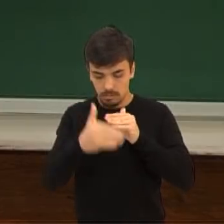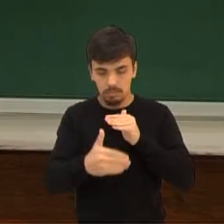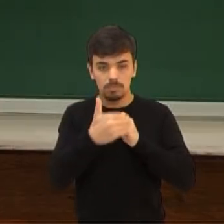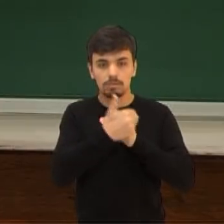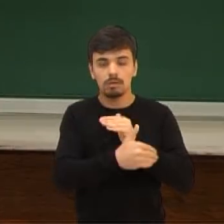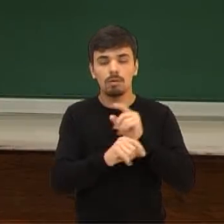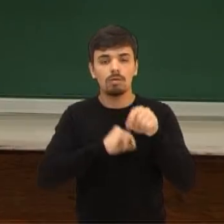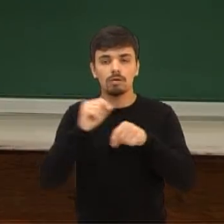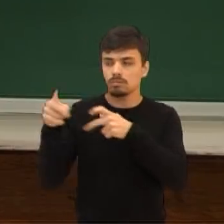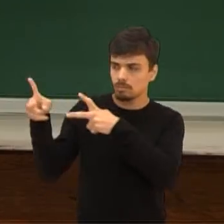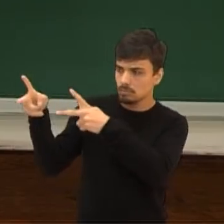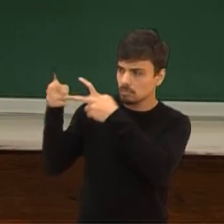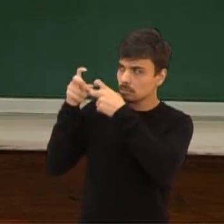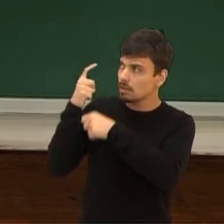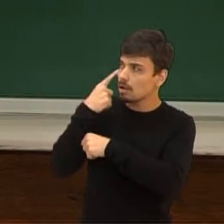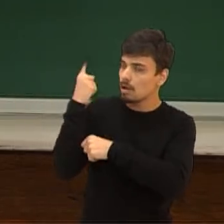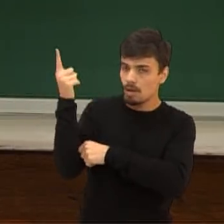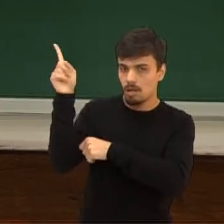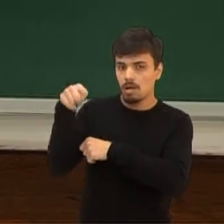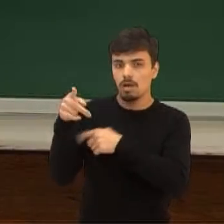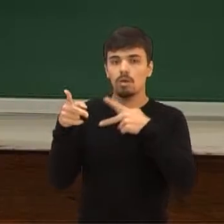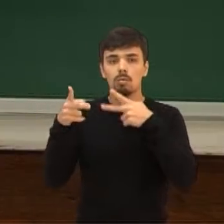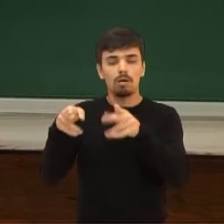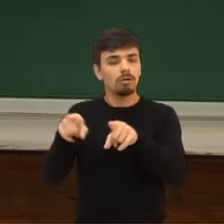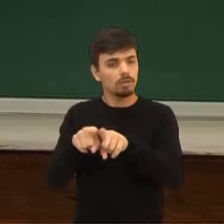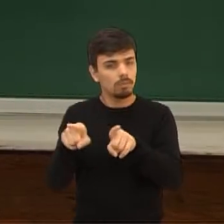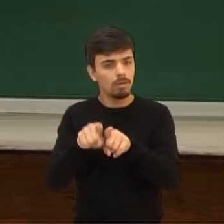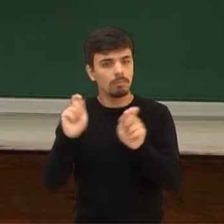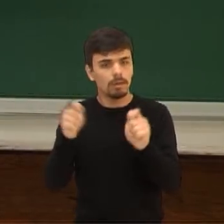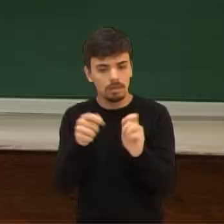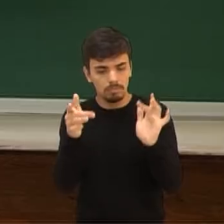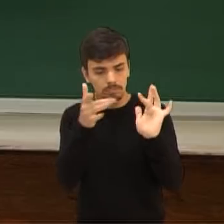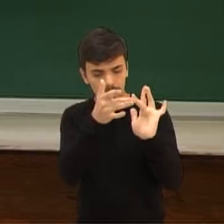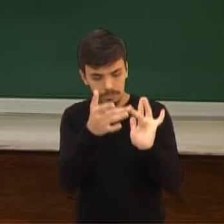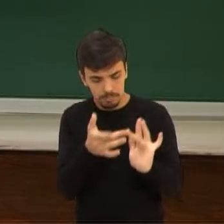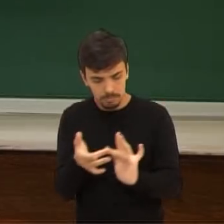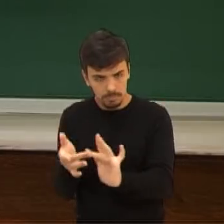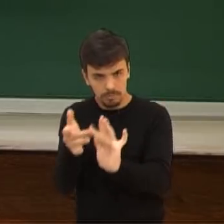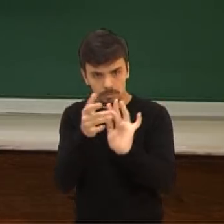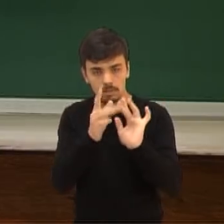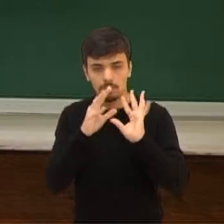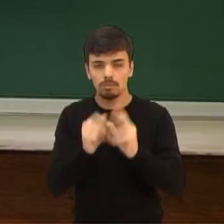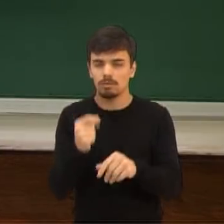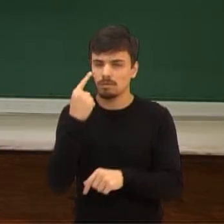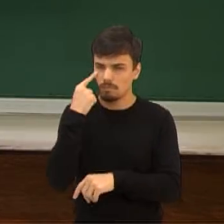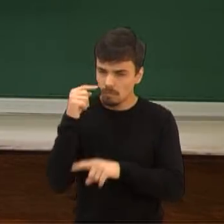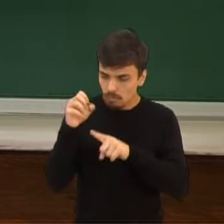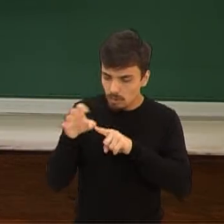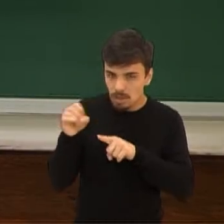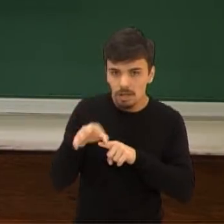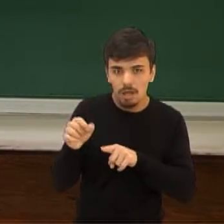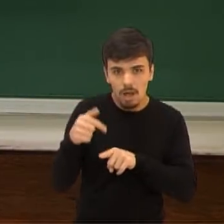vocês observarem, elas serão iguais para conseguir encaixar. Olha